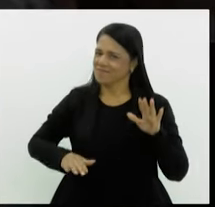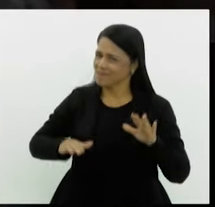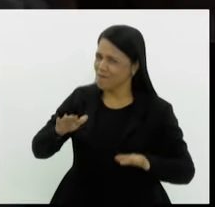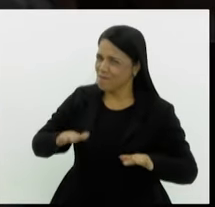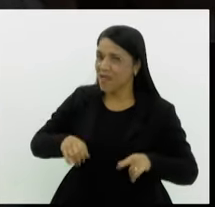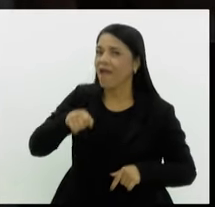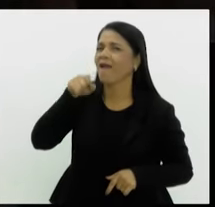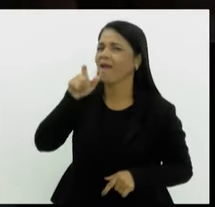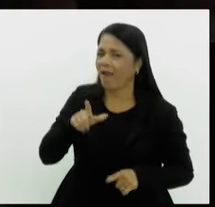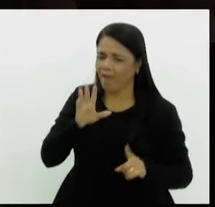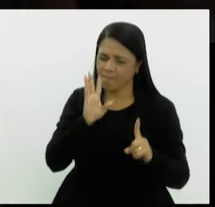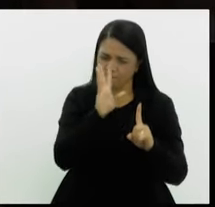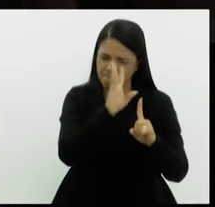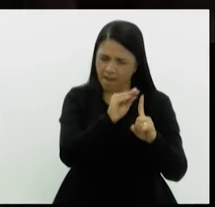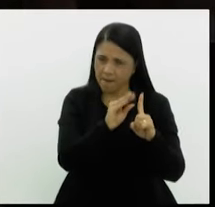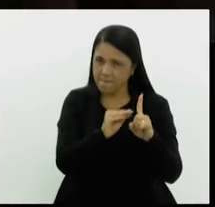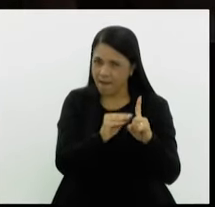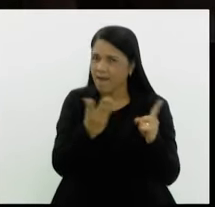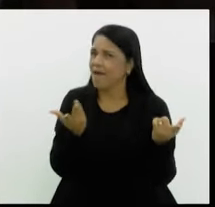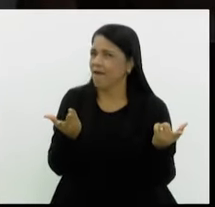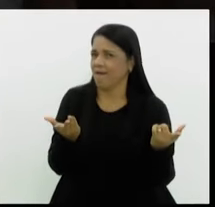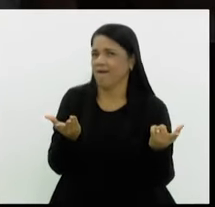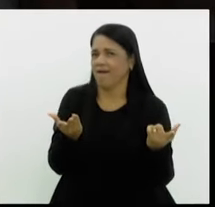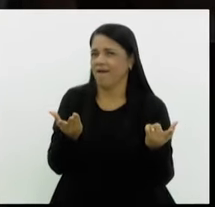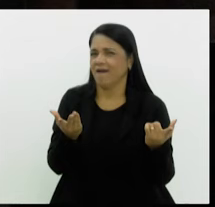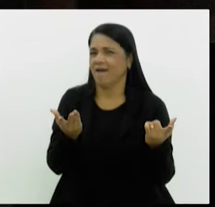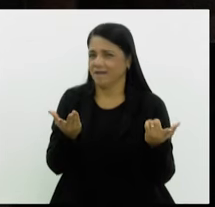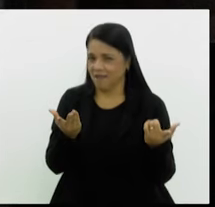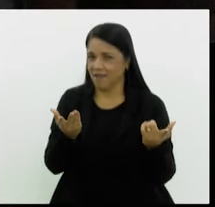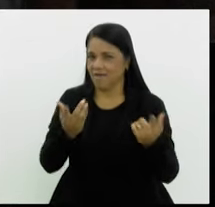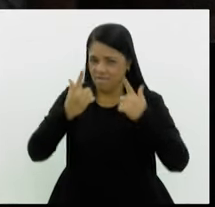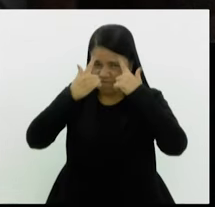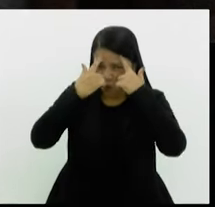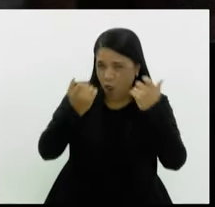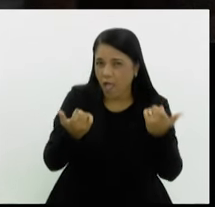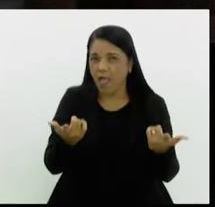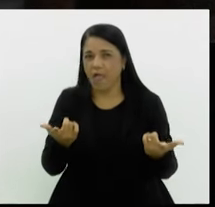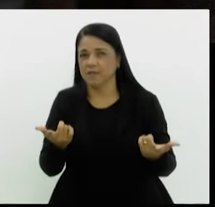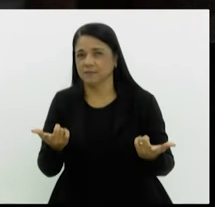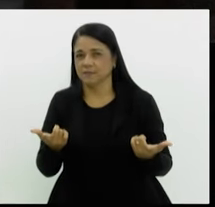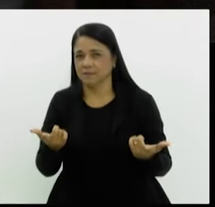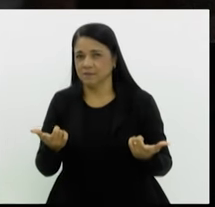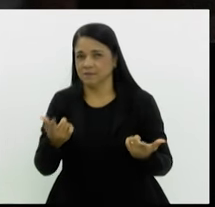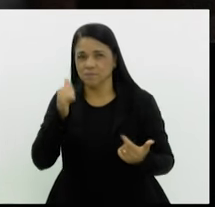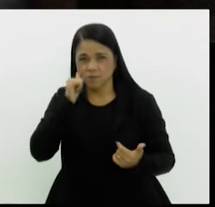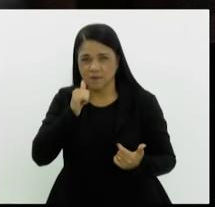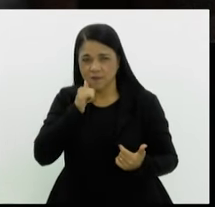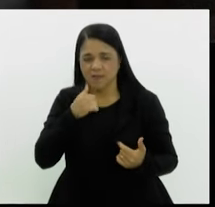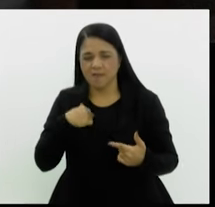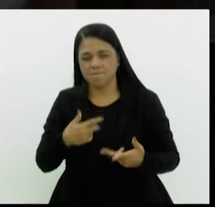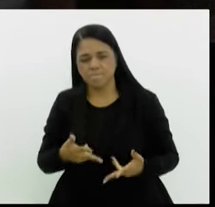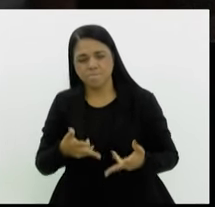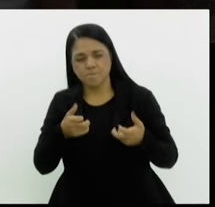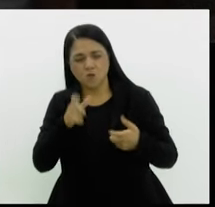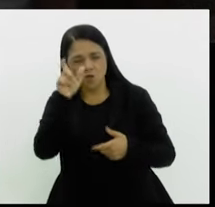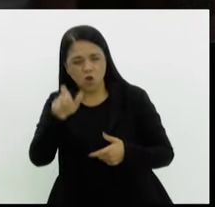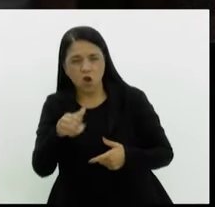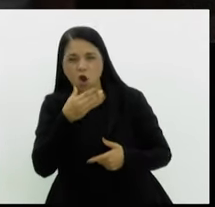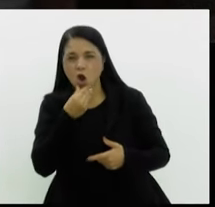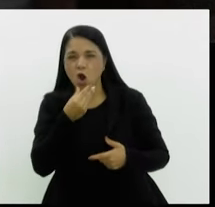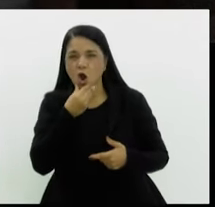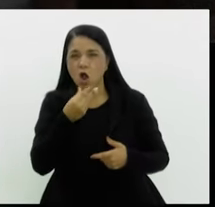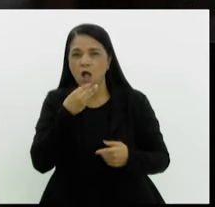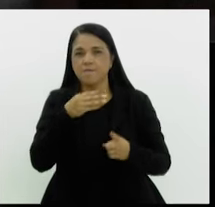mexe. Daí foram mexer mais um pouco e tal, e aí repararam que o rapaz também é